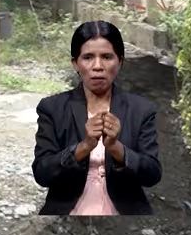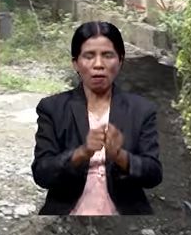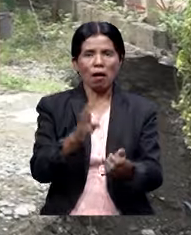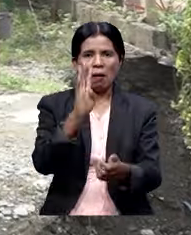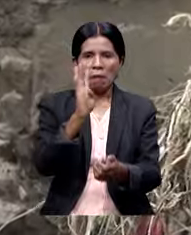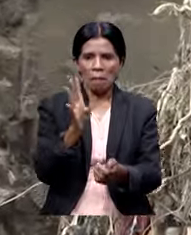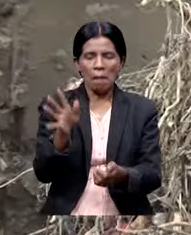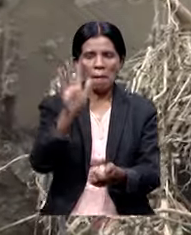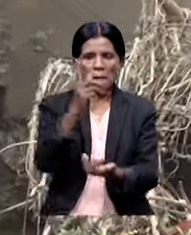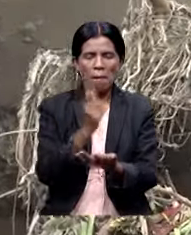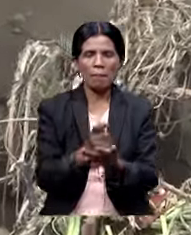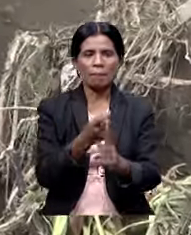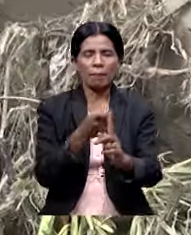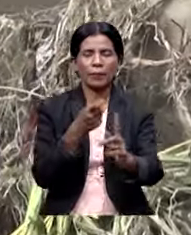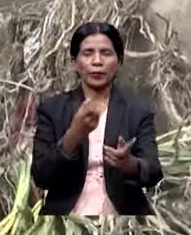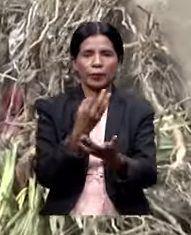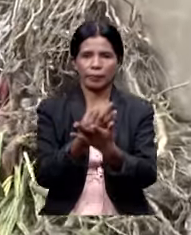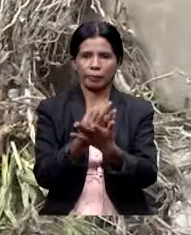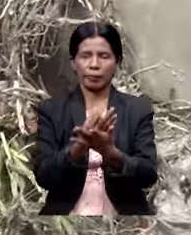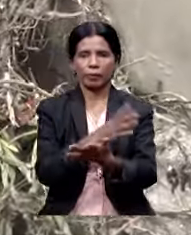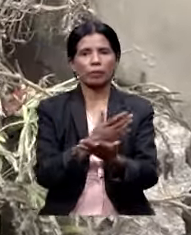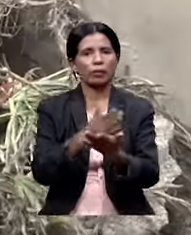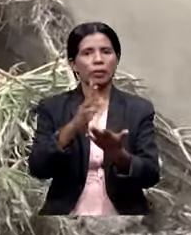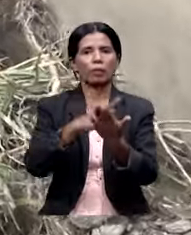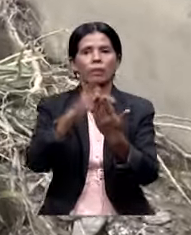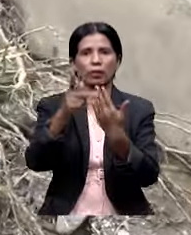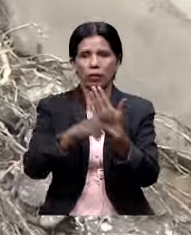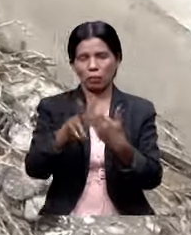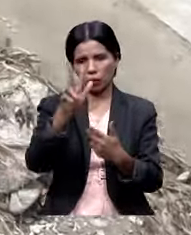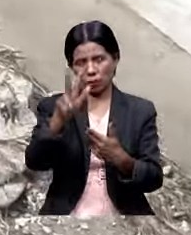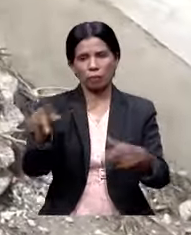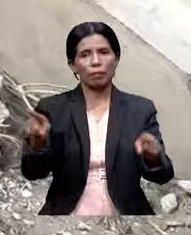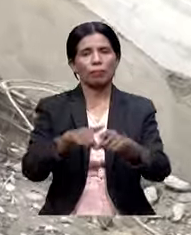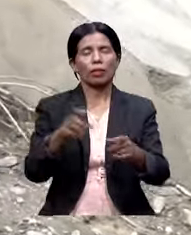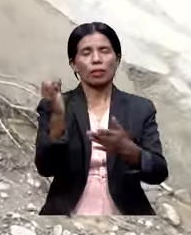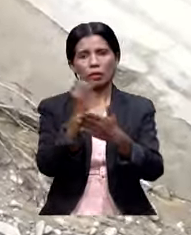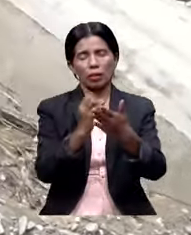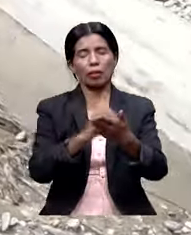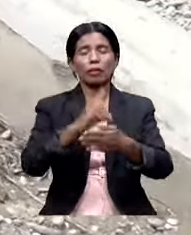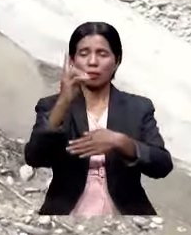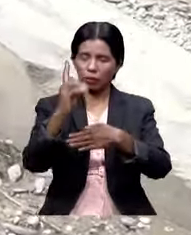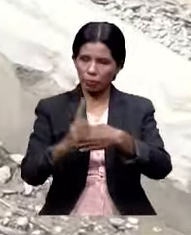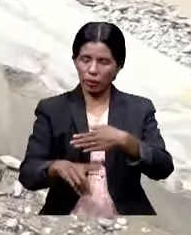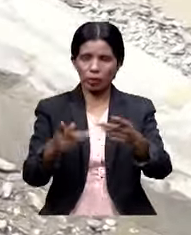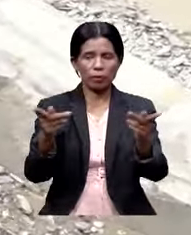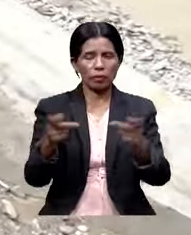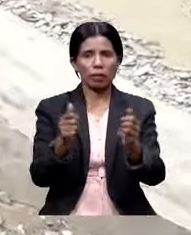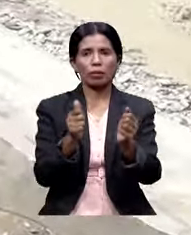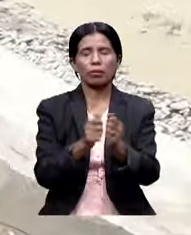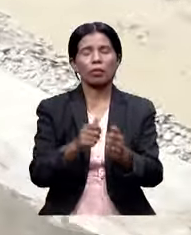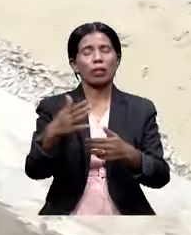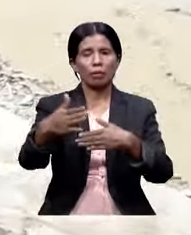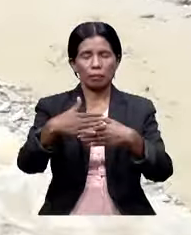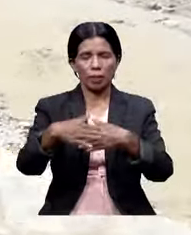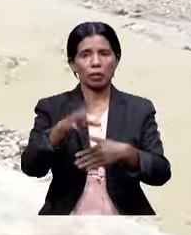nulu resin lima husi total orsamento ne fahe ba programa tolu makanesan desenvolvimento habitacional hamutuk basic tokong